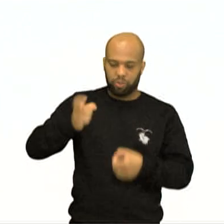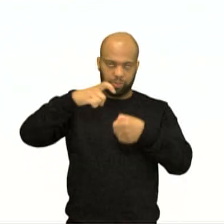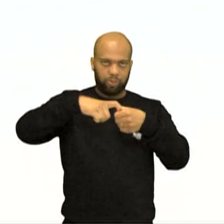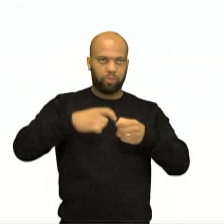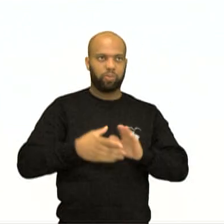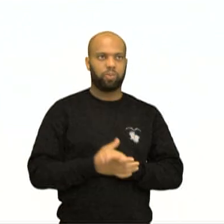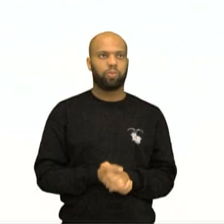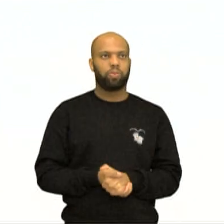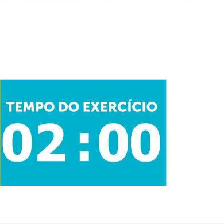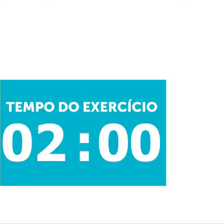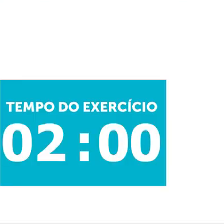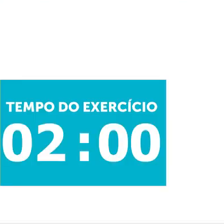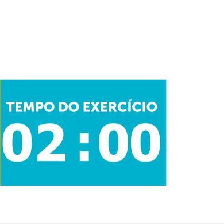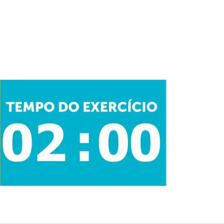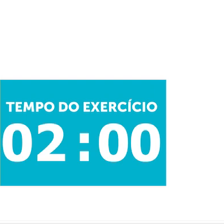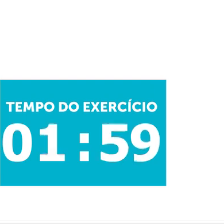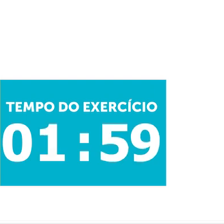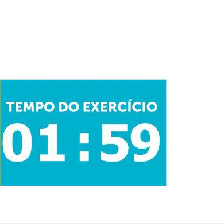volta.